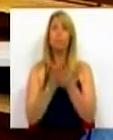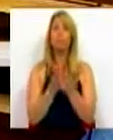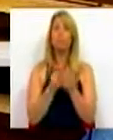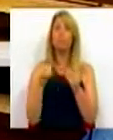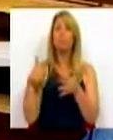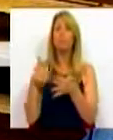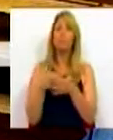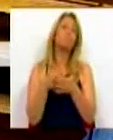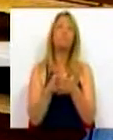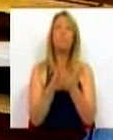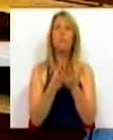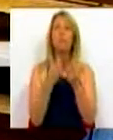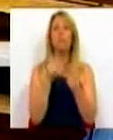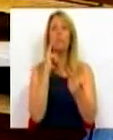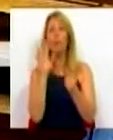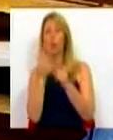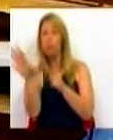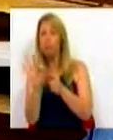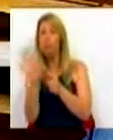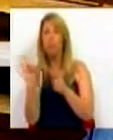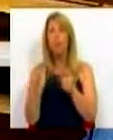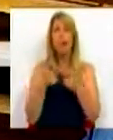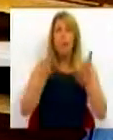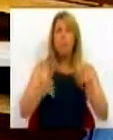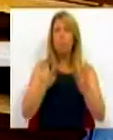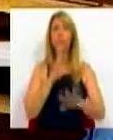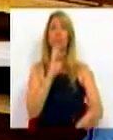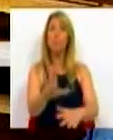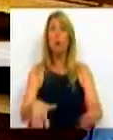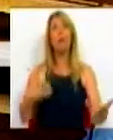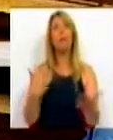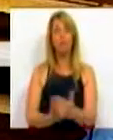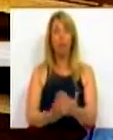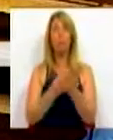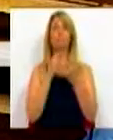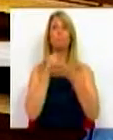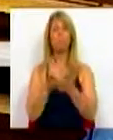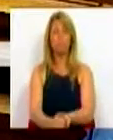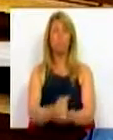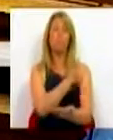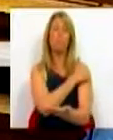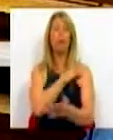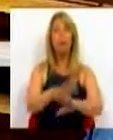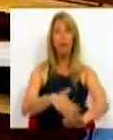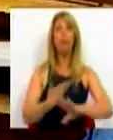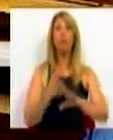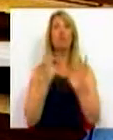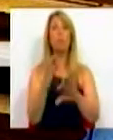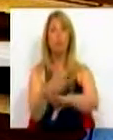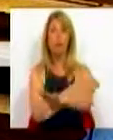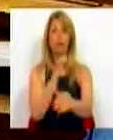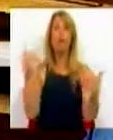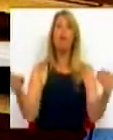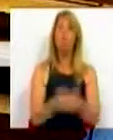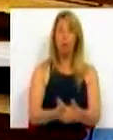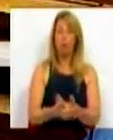referenciação, da aposta na resposta ao domicílio e no reforço dos cuidados paliativos. A ausência de